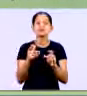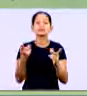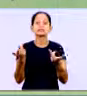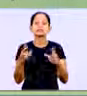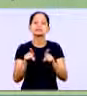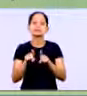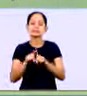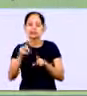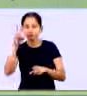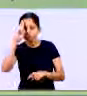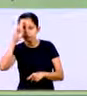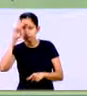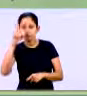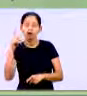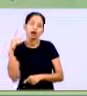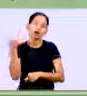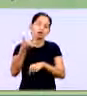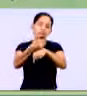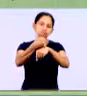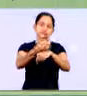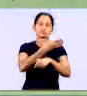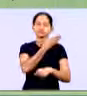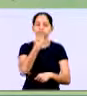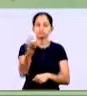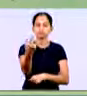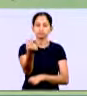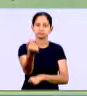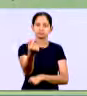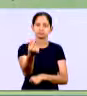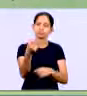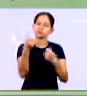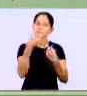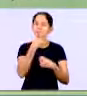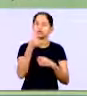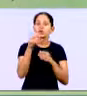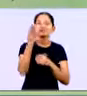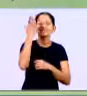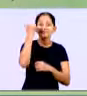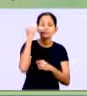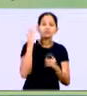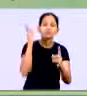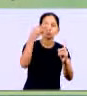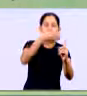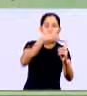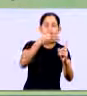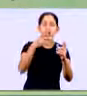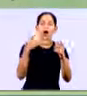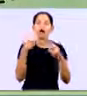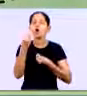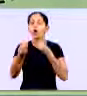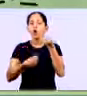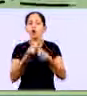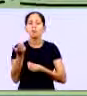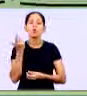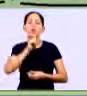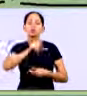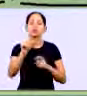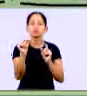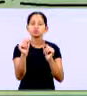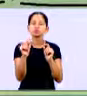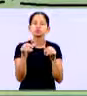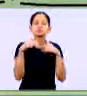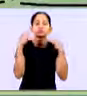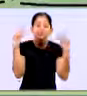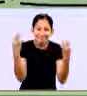dono no comando da situação, das finanças. E saber exatamente onde você ganhou mais dinheiro, as receitas, e